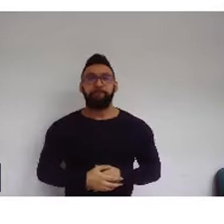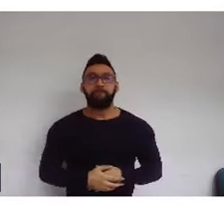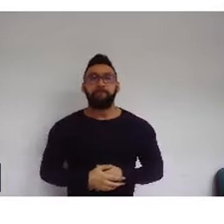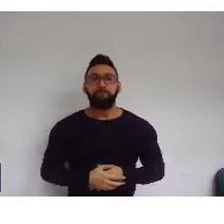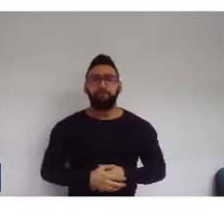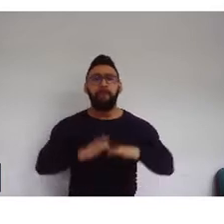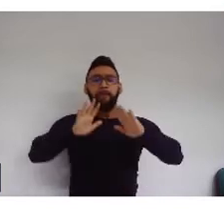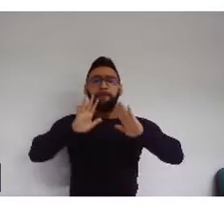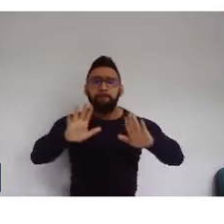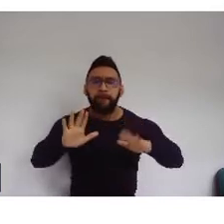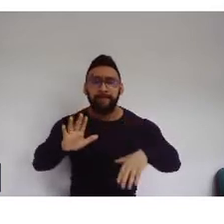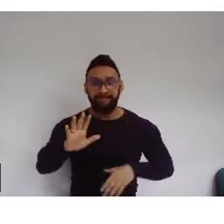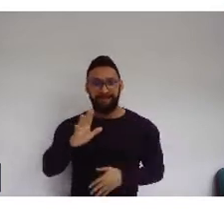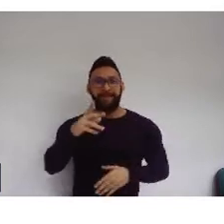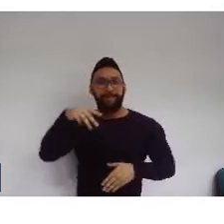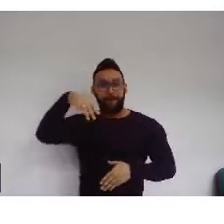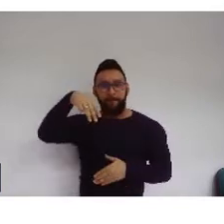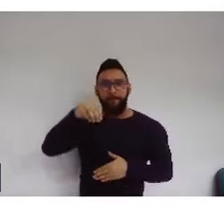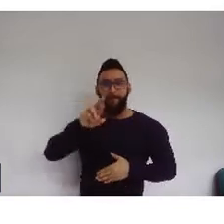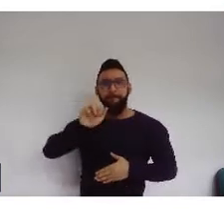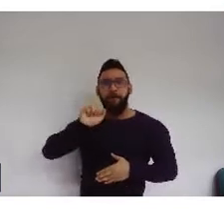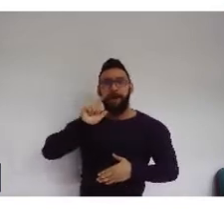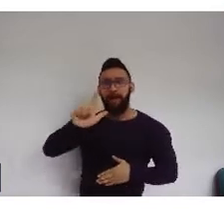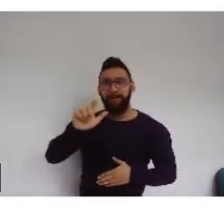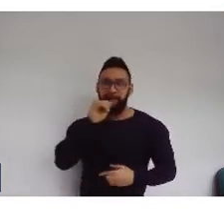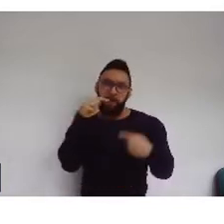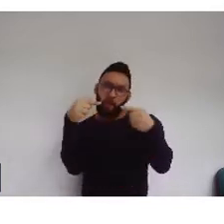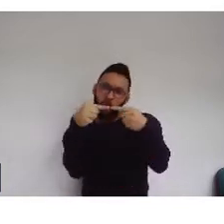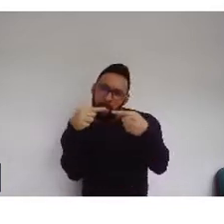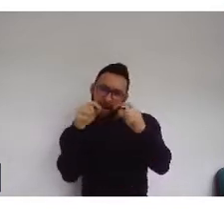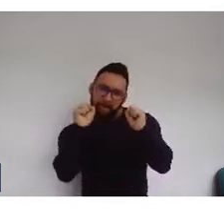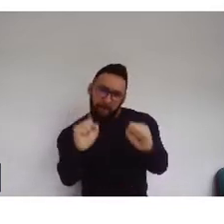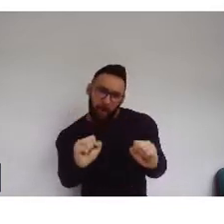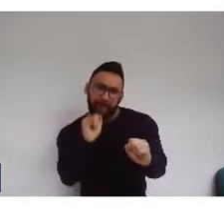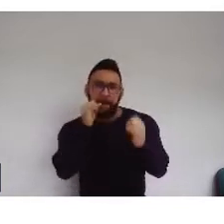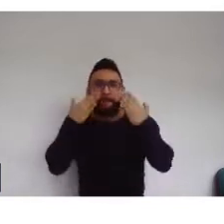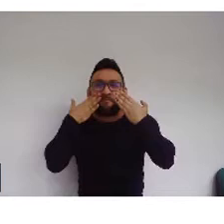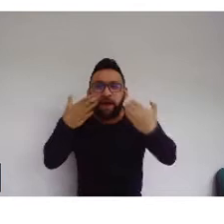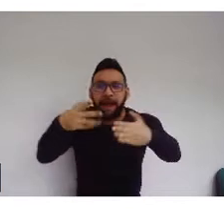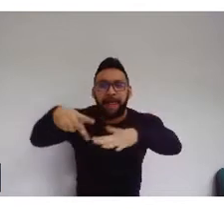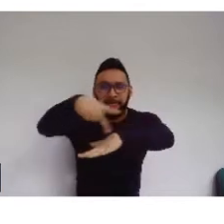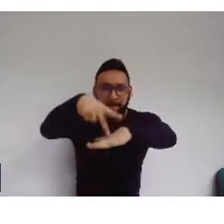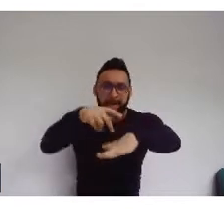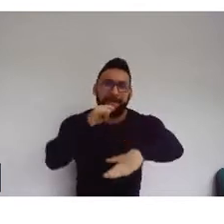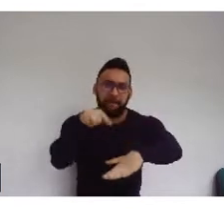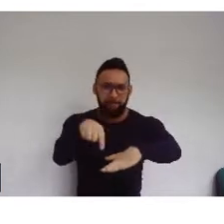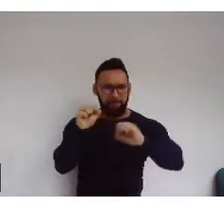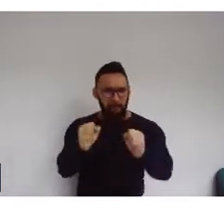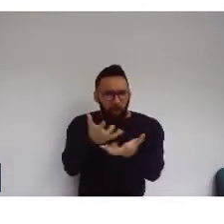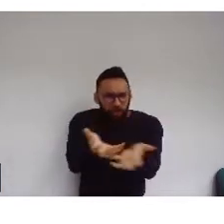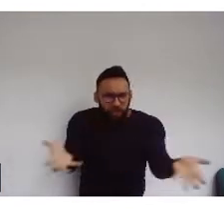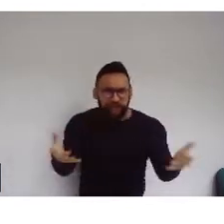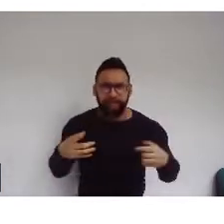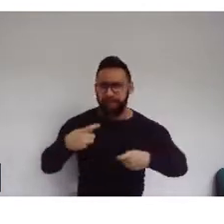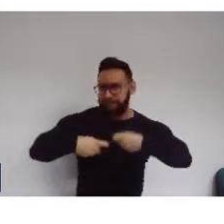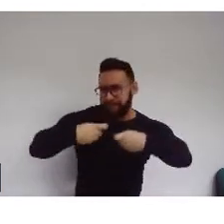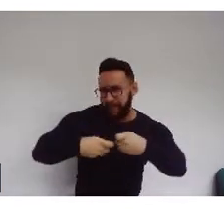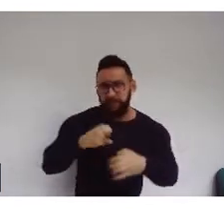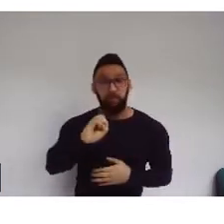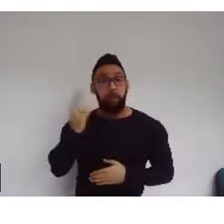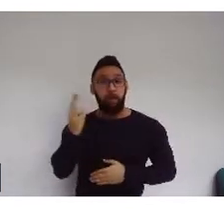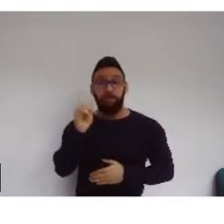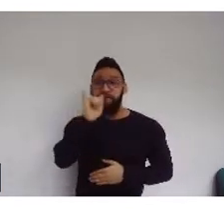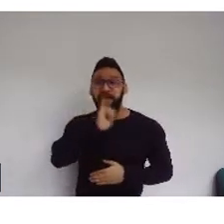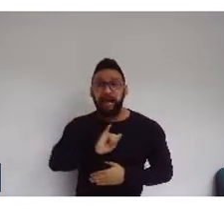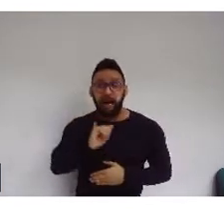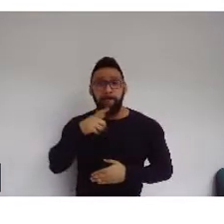as referidas zonas morais nos lugares públicos nem sempre são abertas, nem sempre foram abertas, como parece